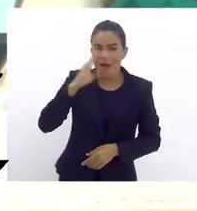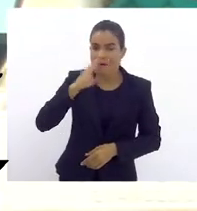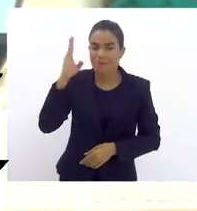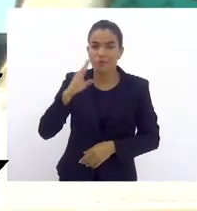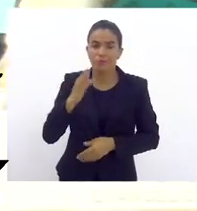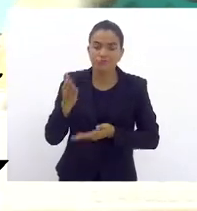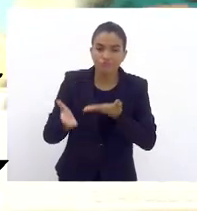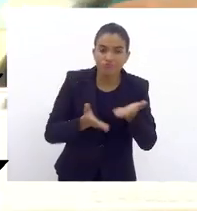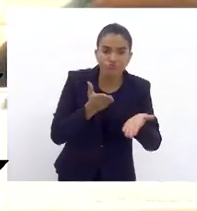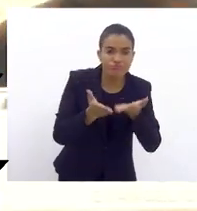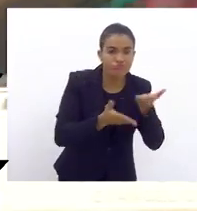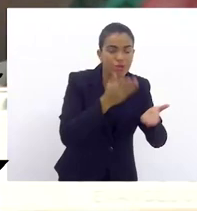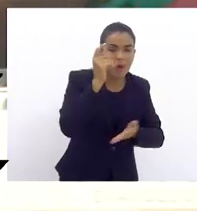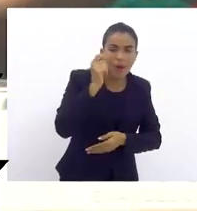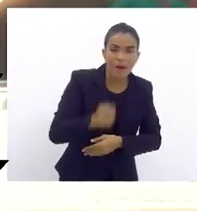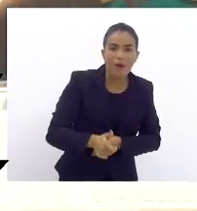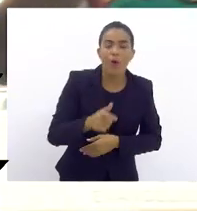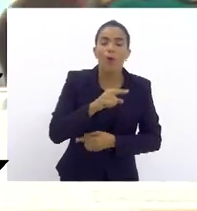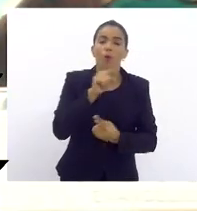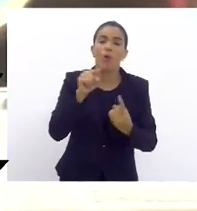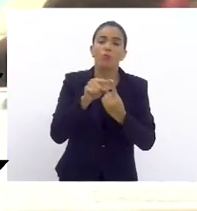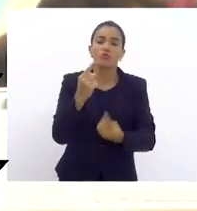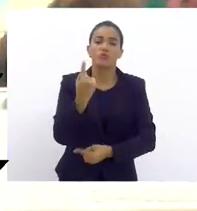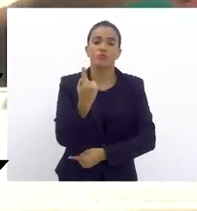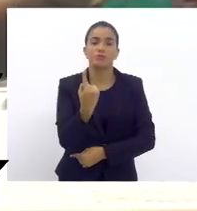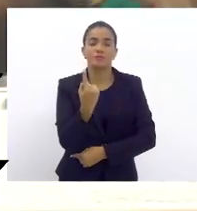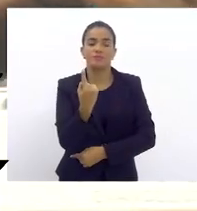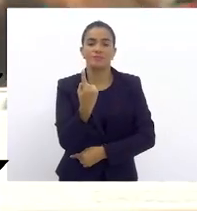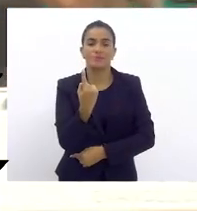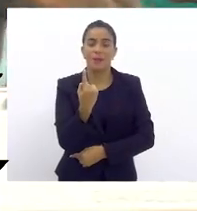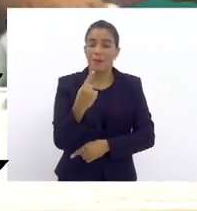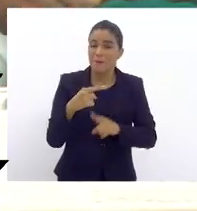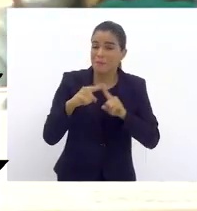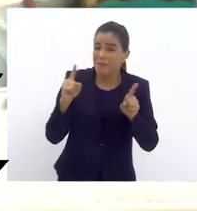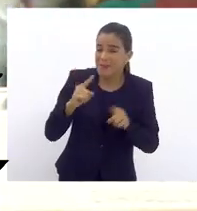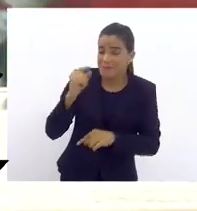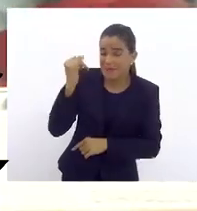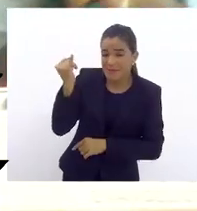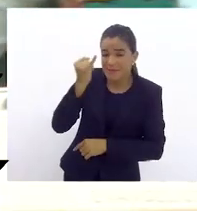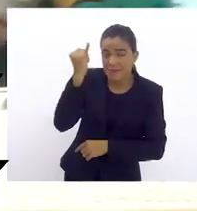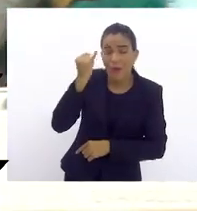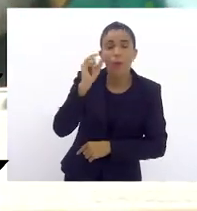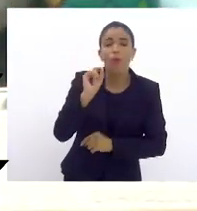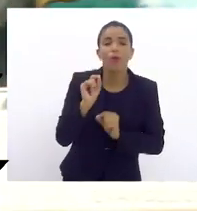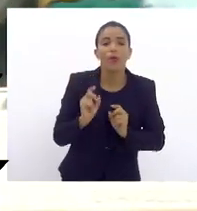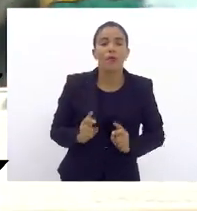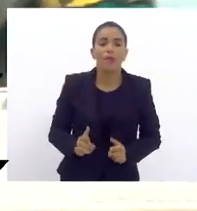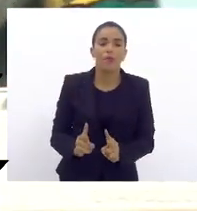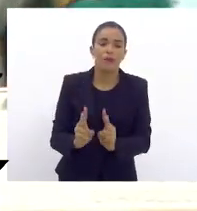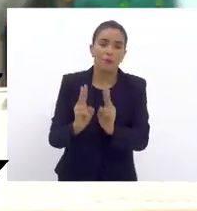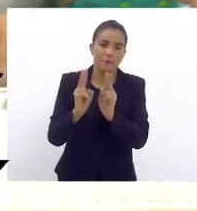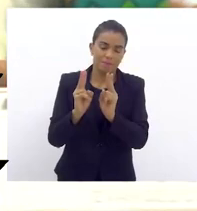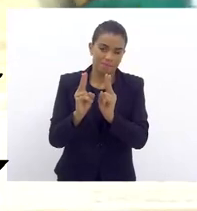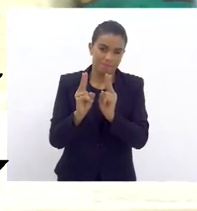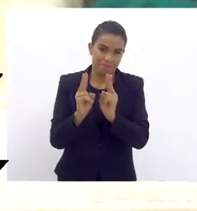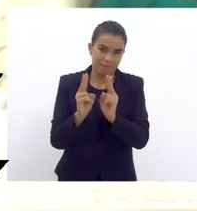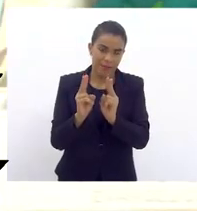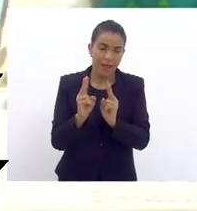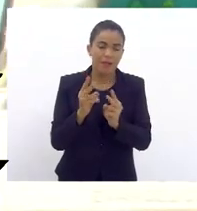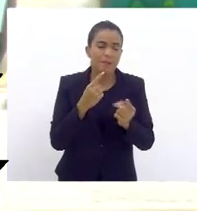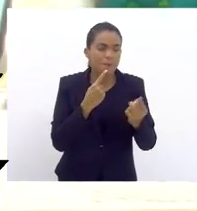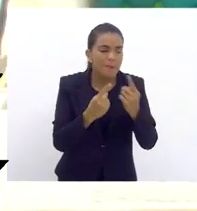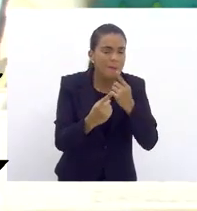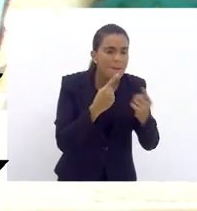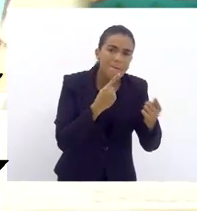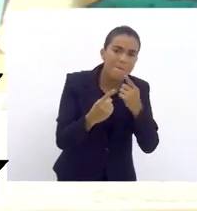existentes cujo objetivo é um só mas o mais importante é manter sempre essa esse